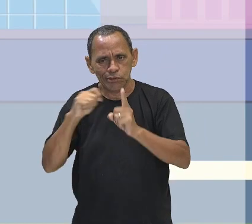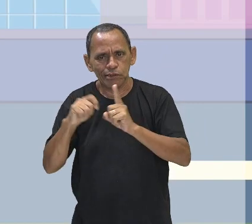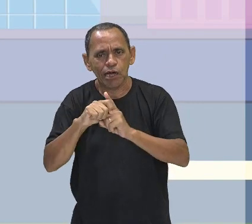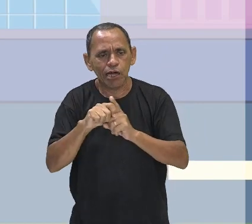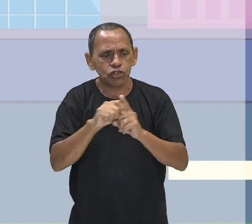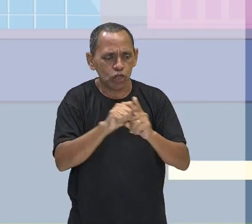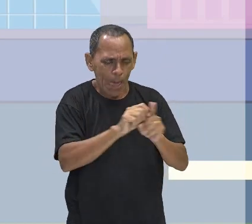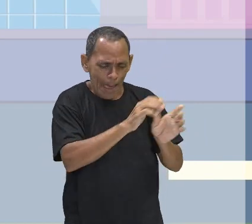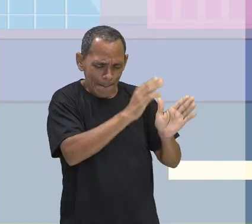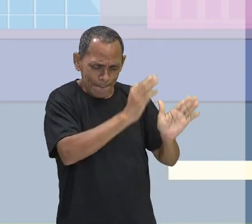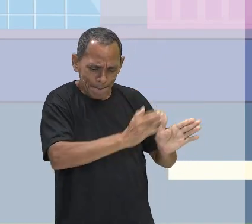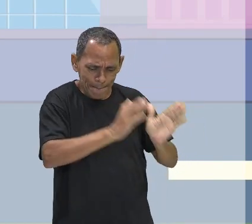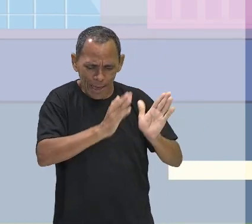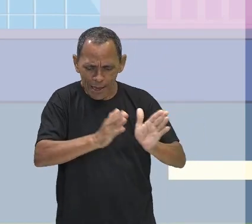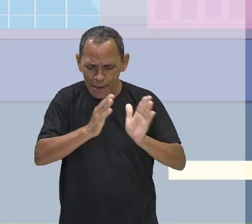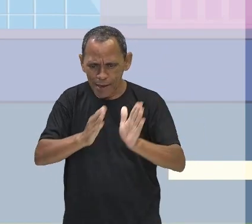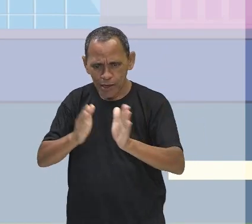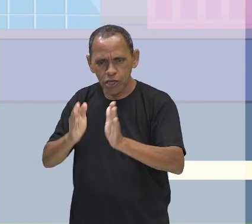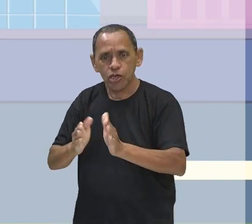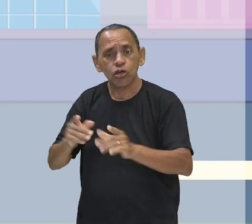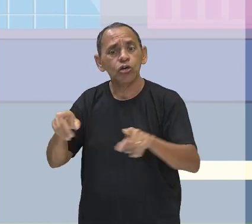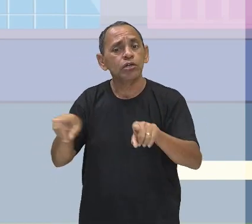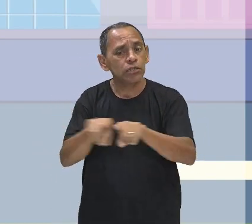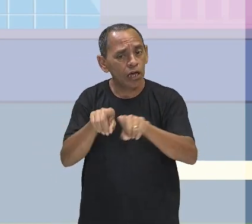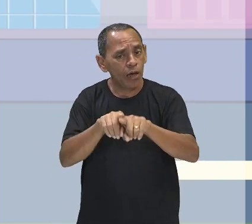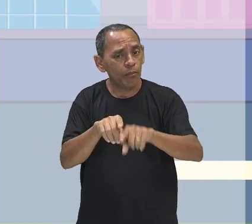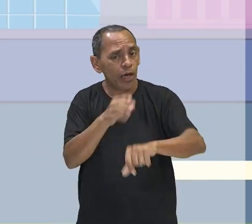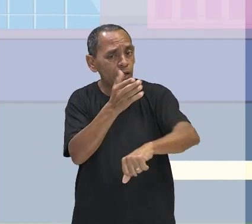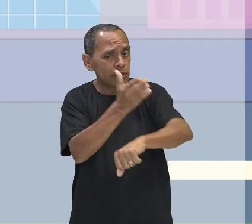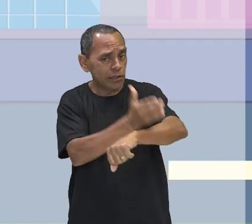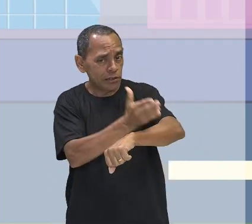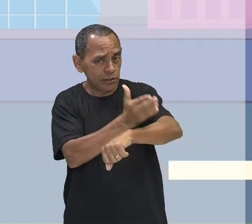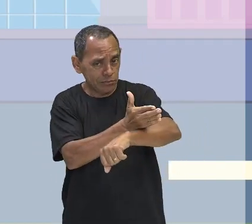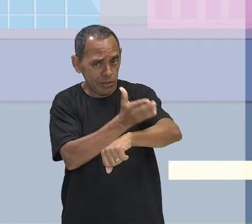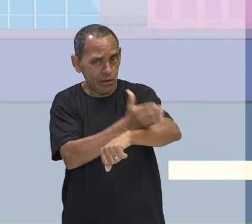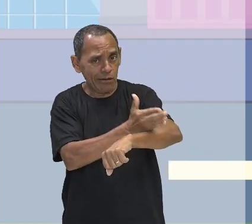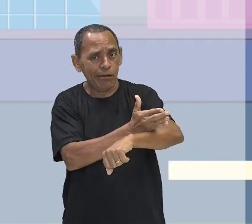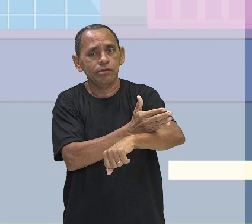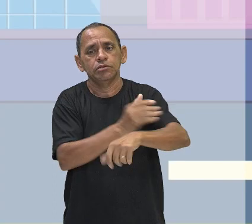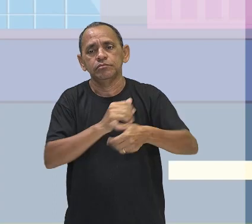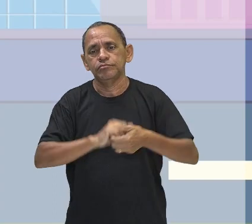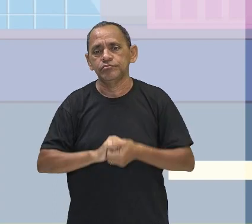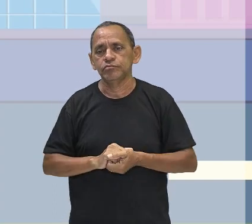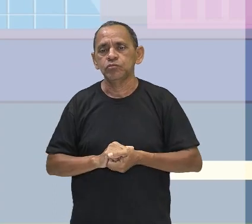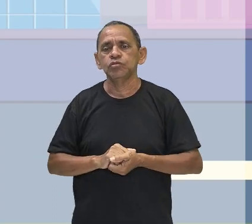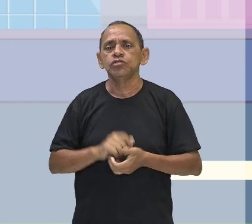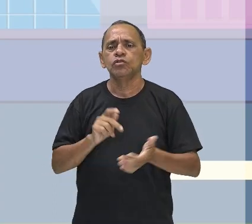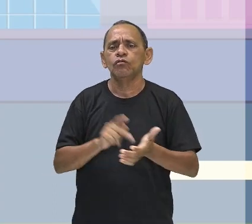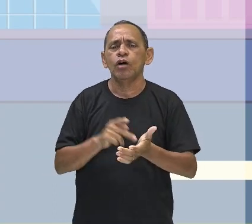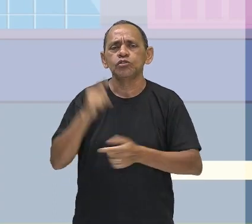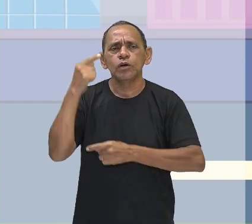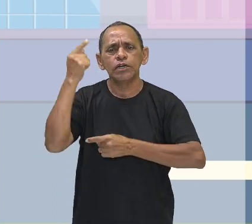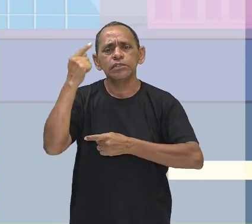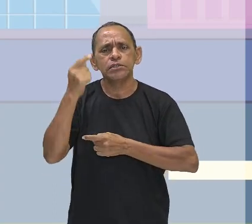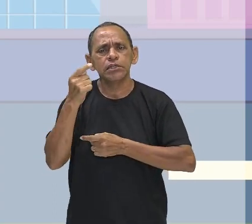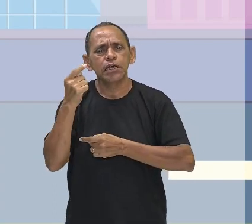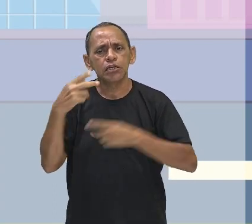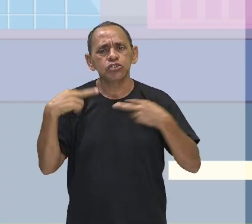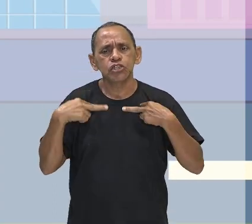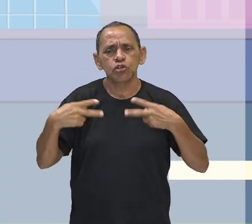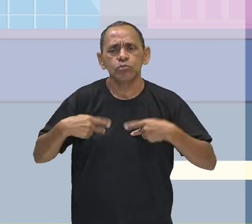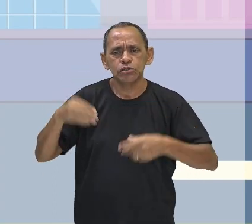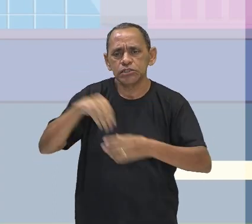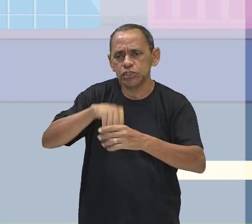exemplo, também na Idade Média. Só que na Idade Média, embora a ideia do homem em